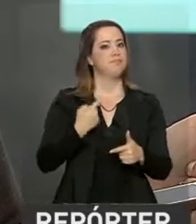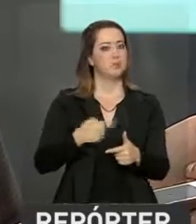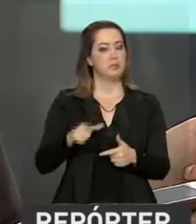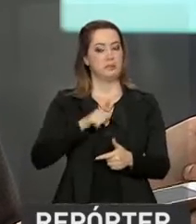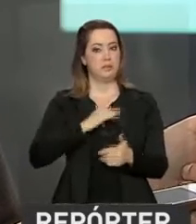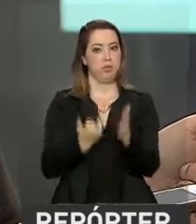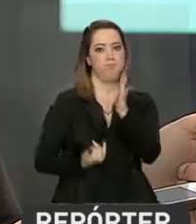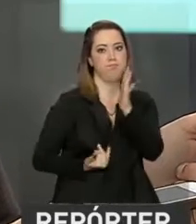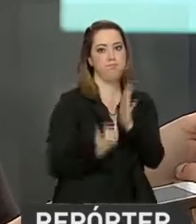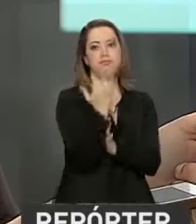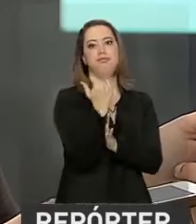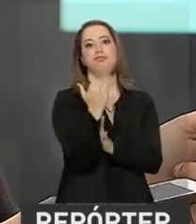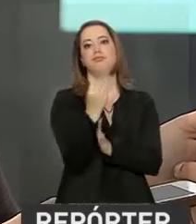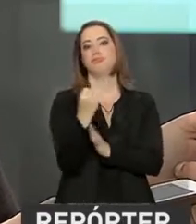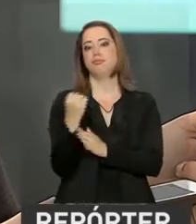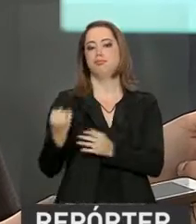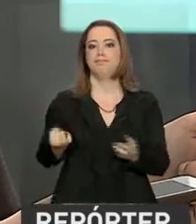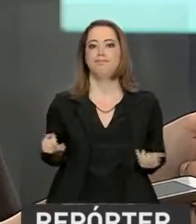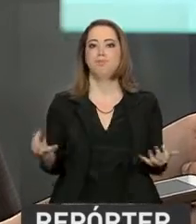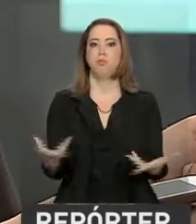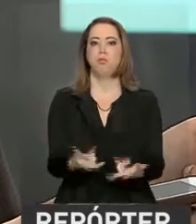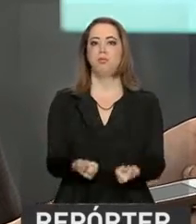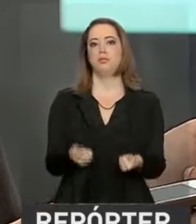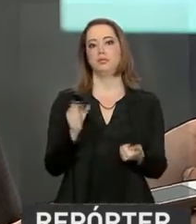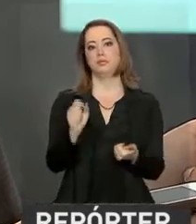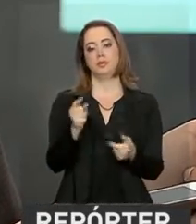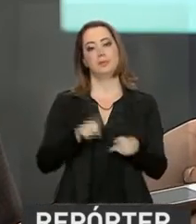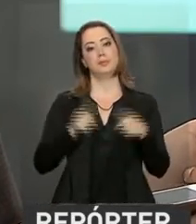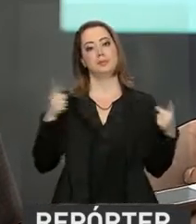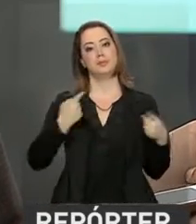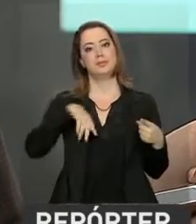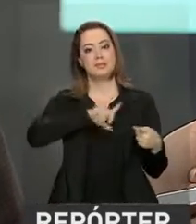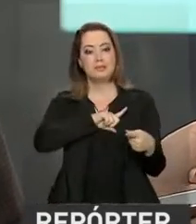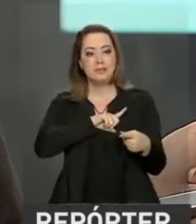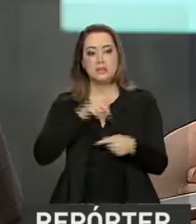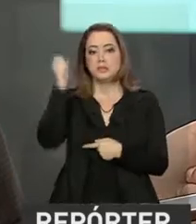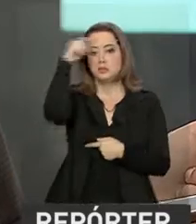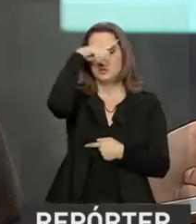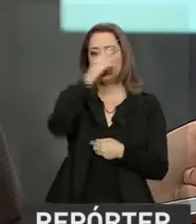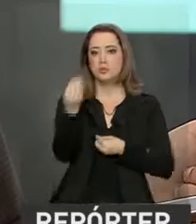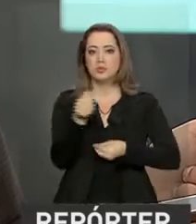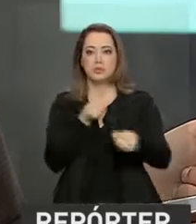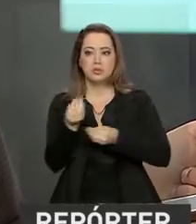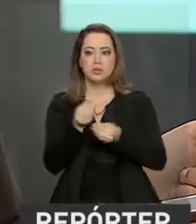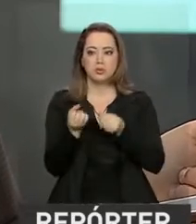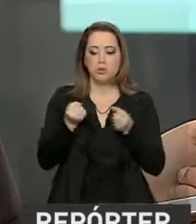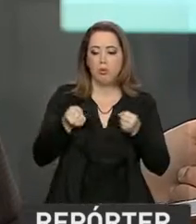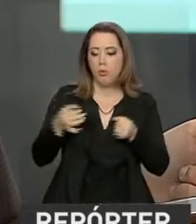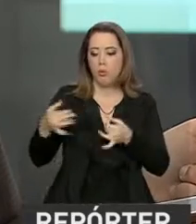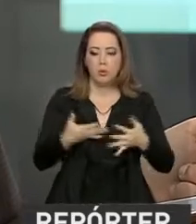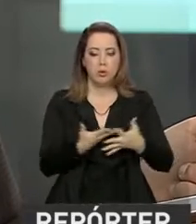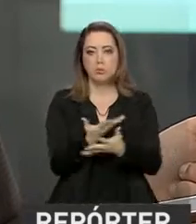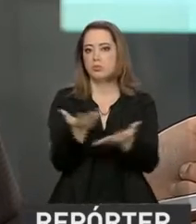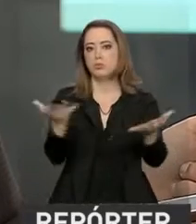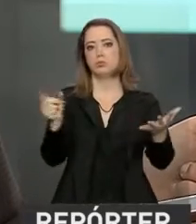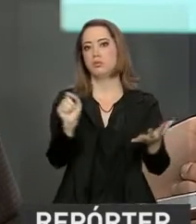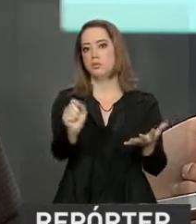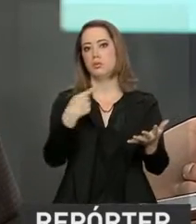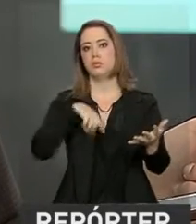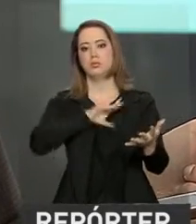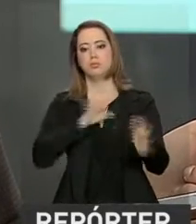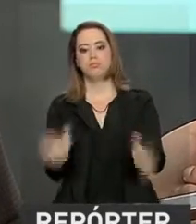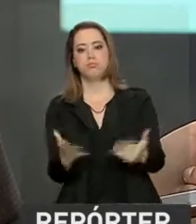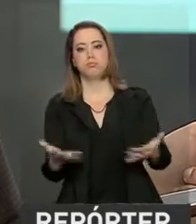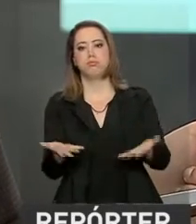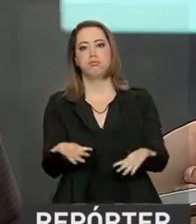recordes, ele tem sido muito eficiente, mas ao sairmos da porteira, nós temos dificuldades com o custo da nossa, do escoamento da nossa